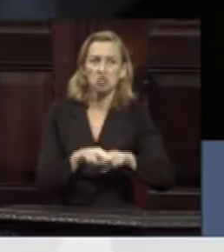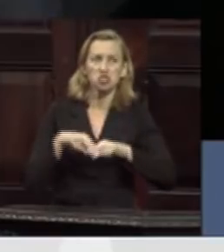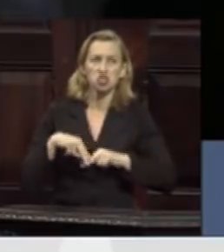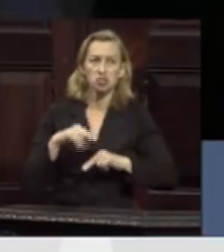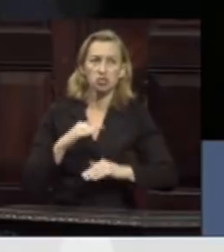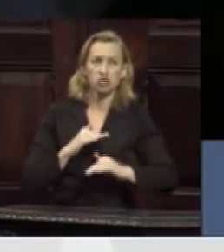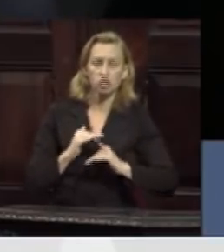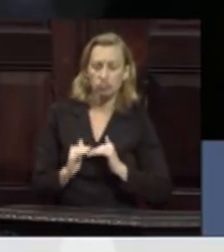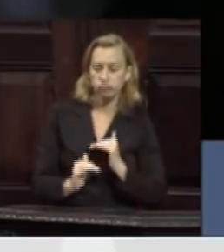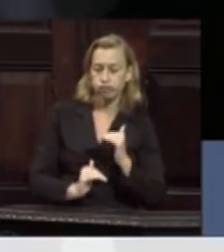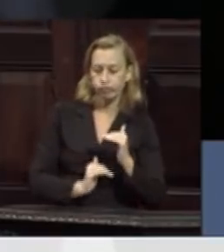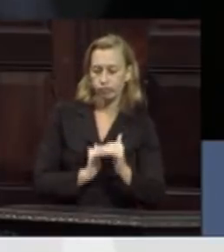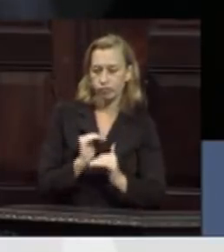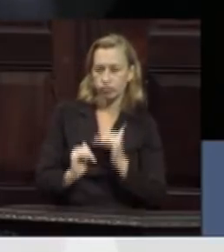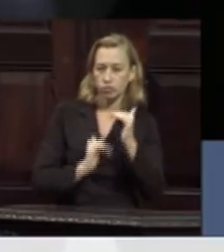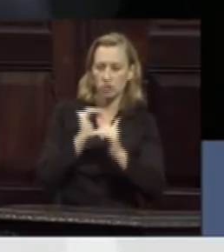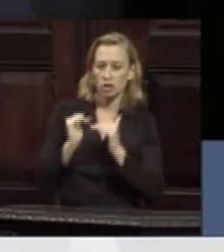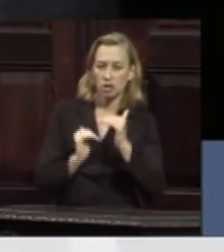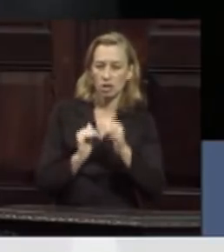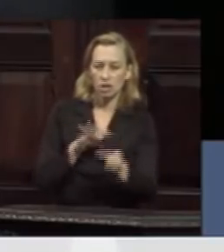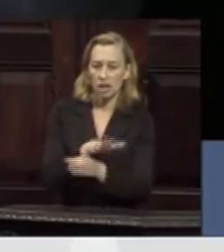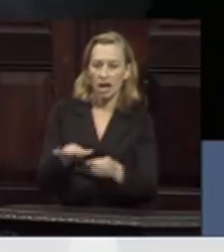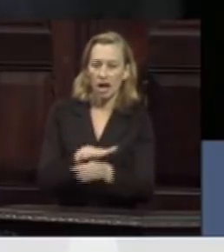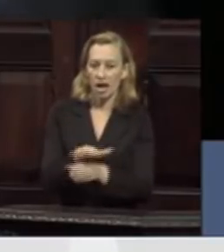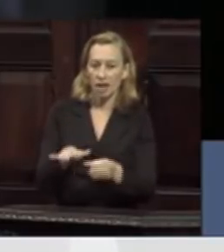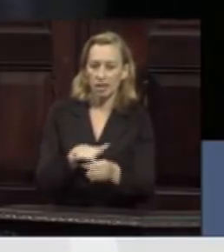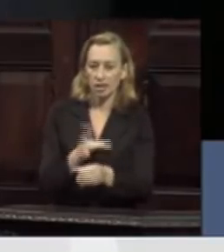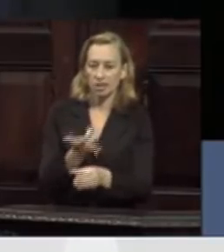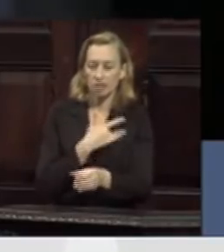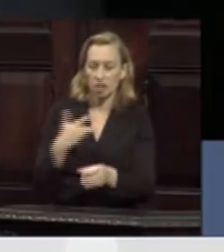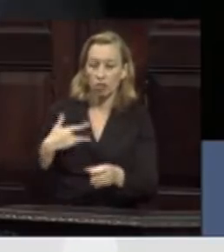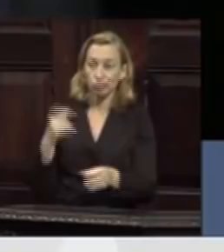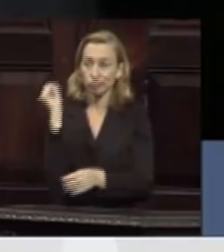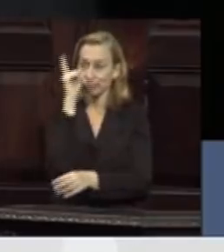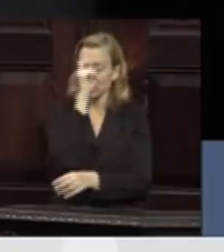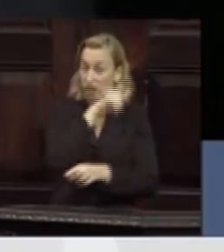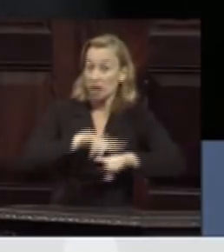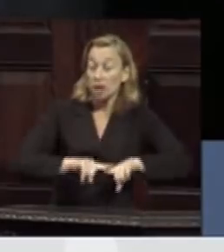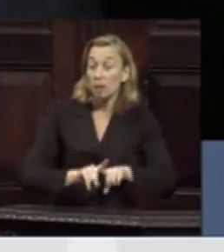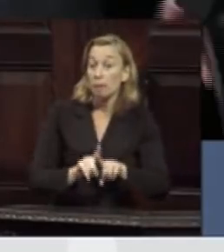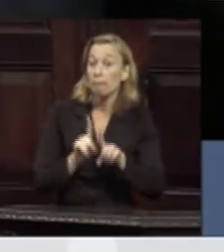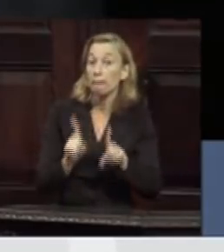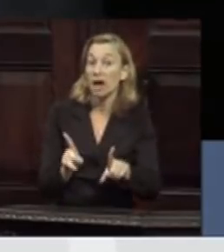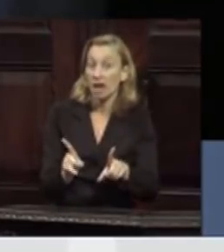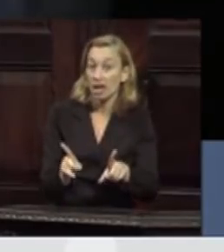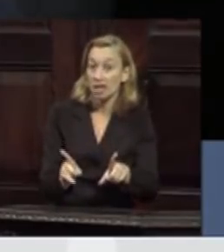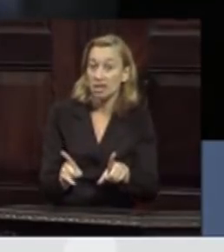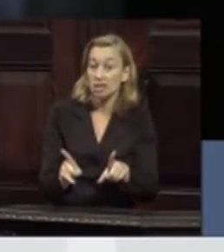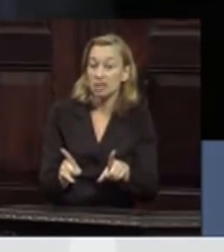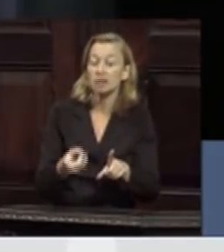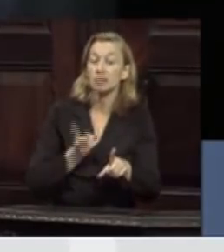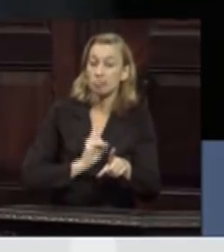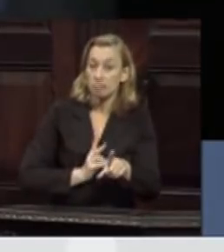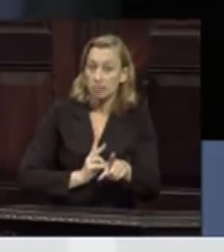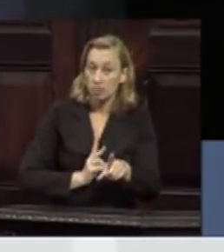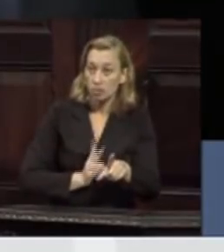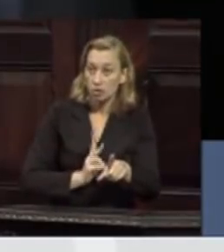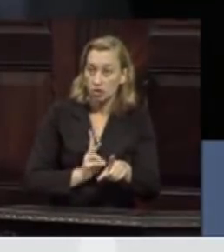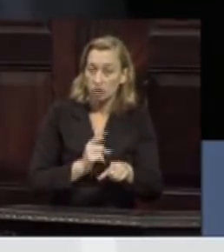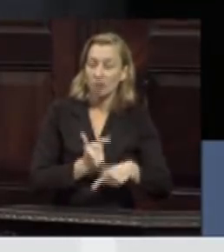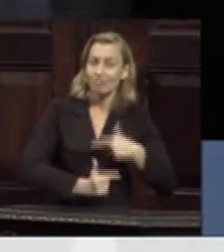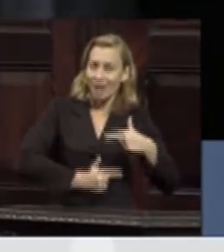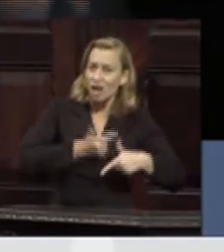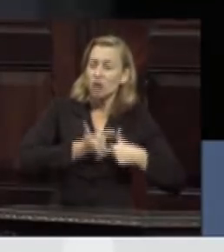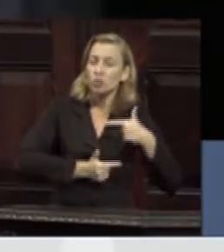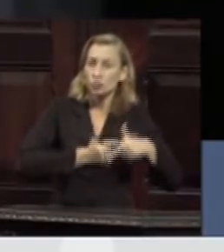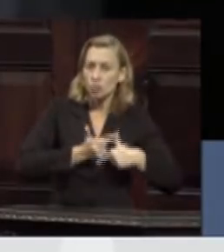aquilo que é o ideal para a categoria é muito difícil. Nós temos que conquistar o possível e preservar a luta para que no próximo